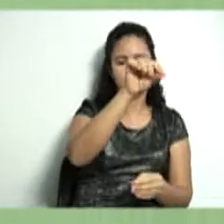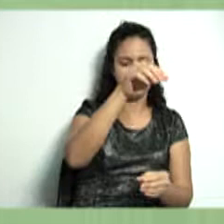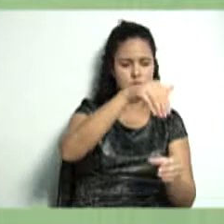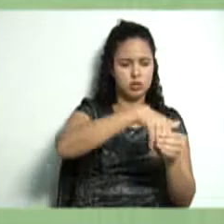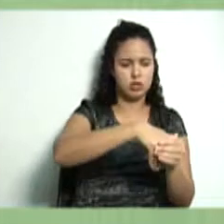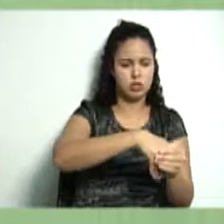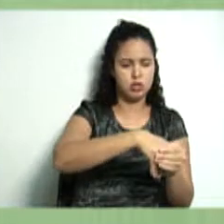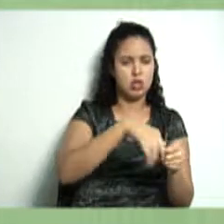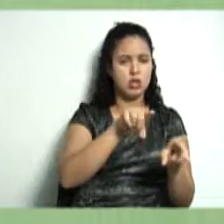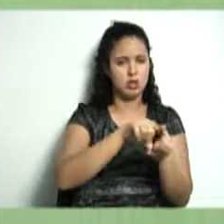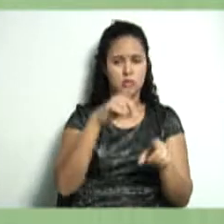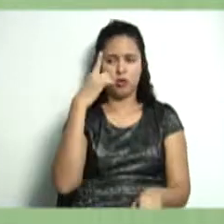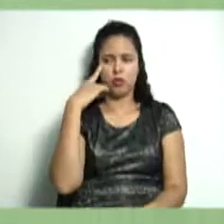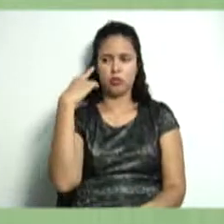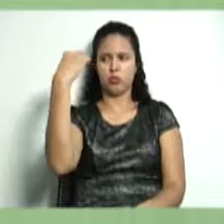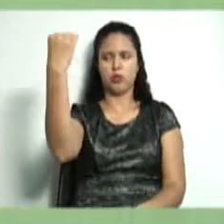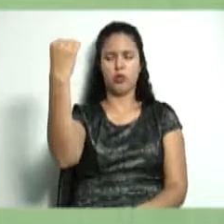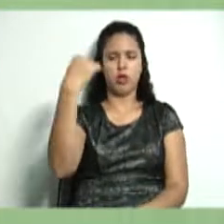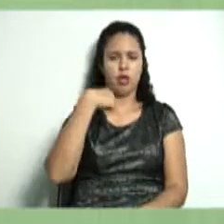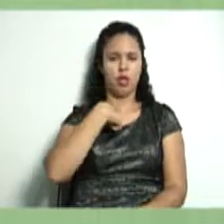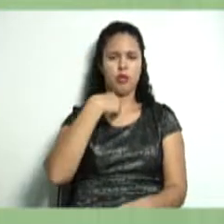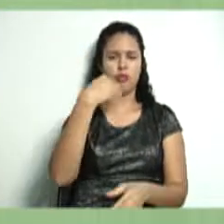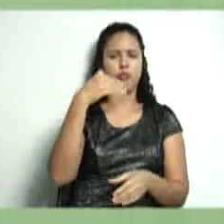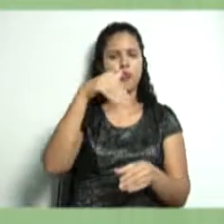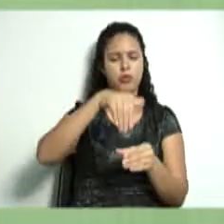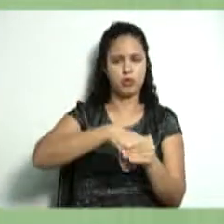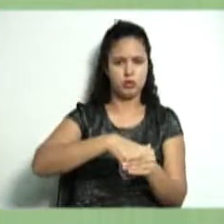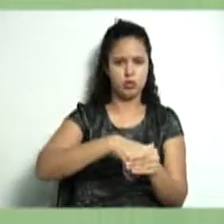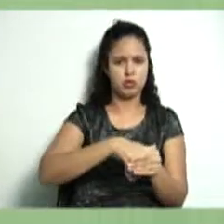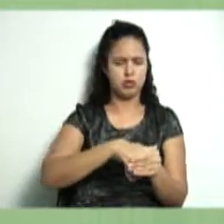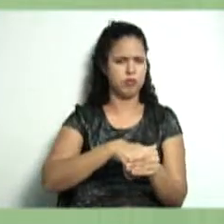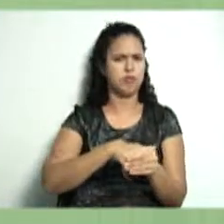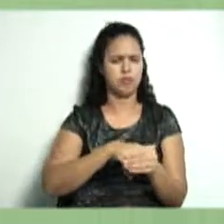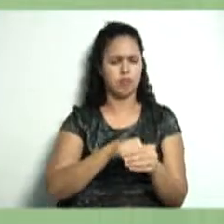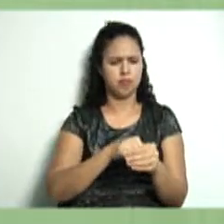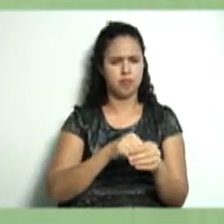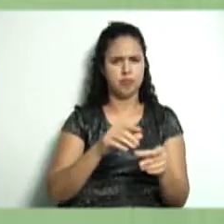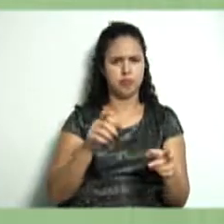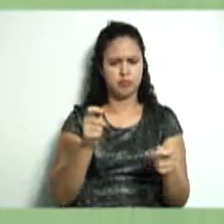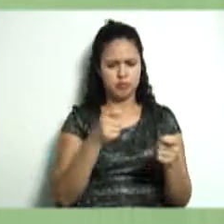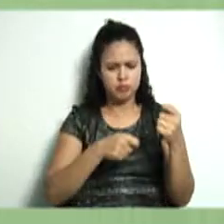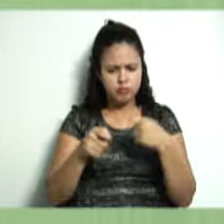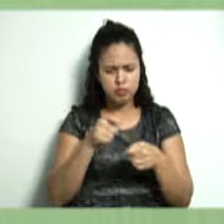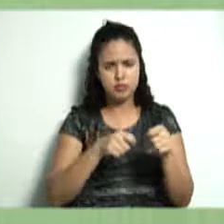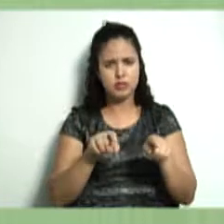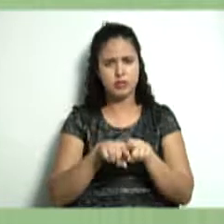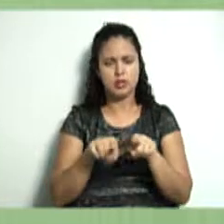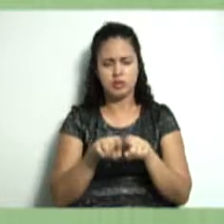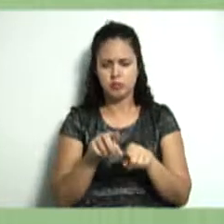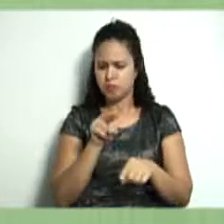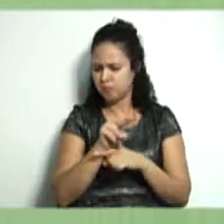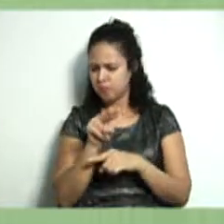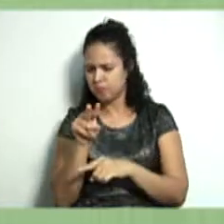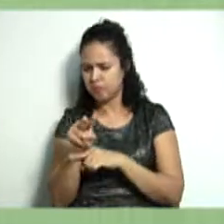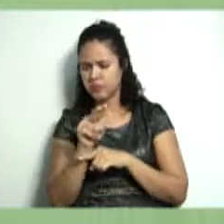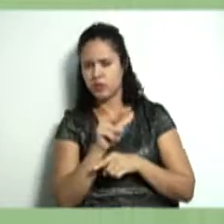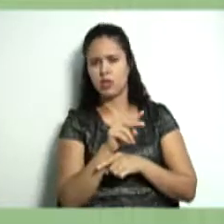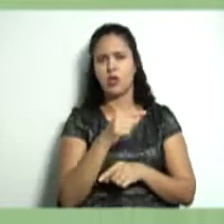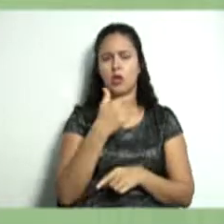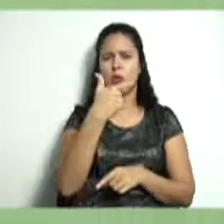para cargos administrativos, fiscais e outras funções. Então, quem